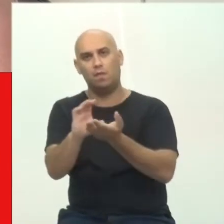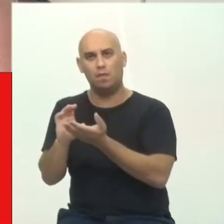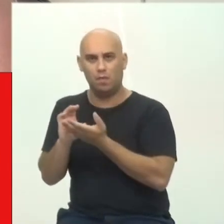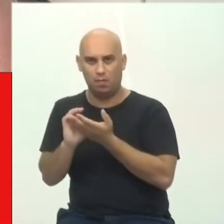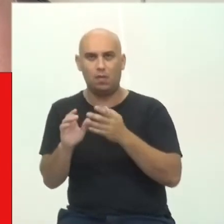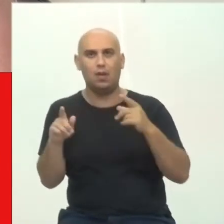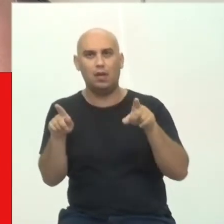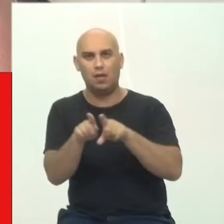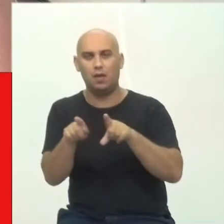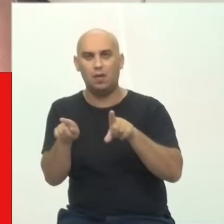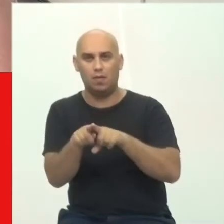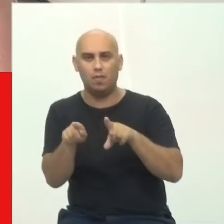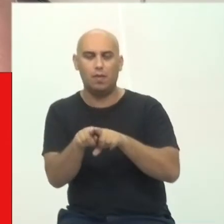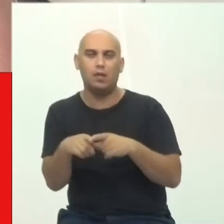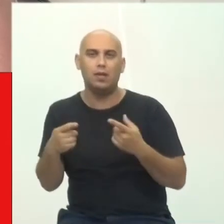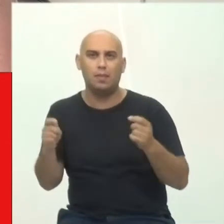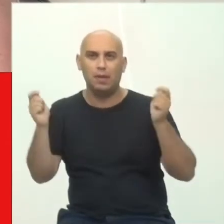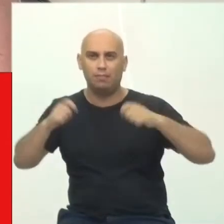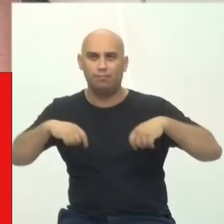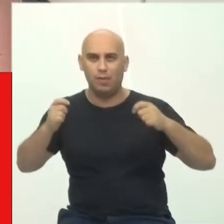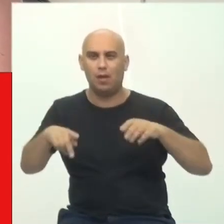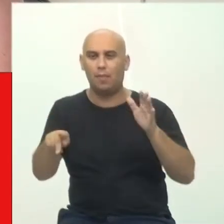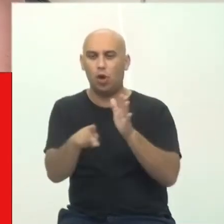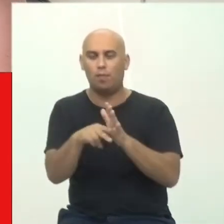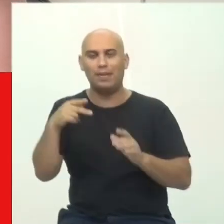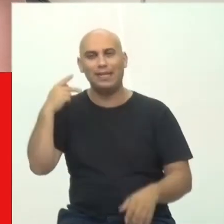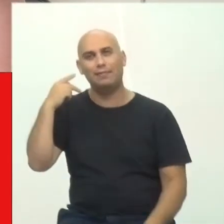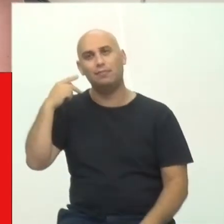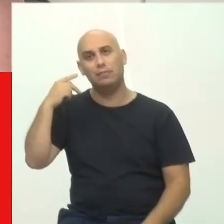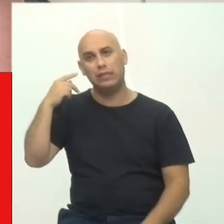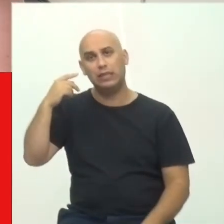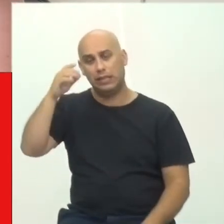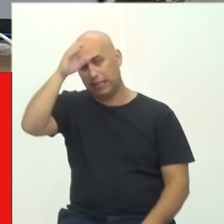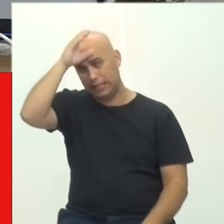politicamente a construção dessa ciclovia na cidade. Obrigada.